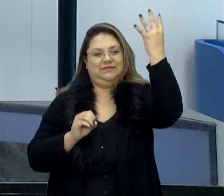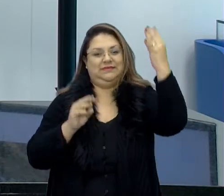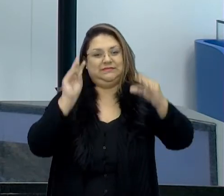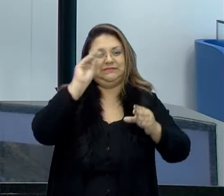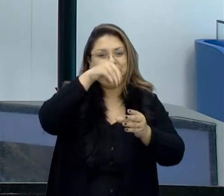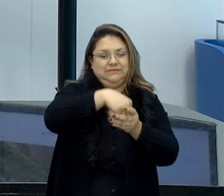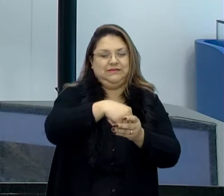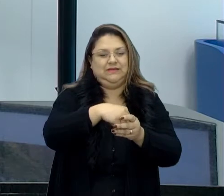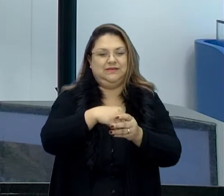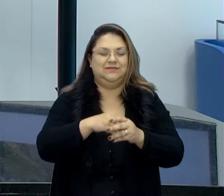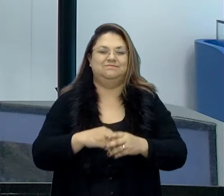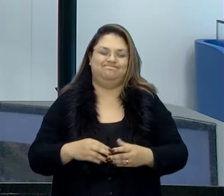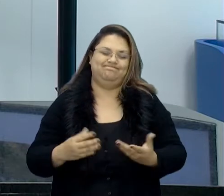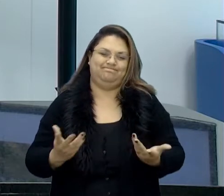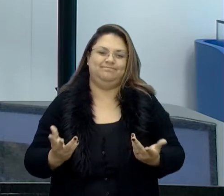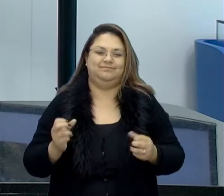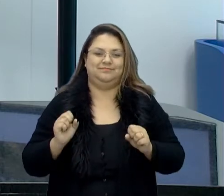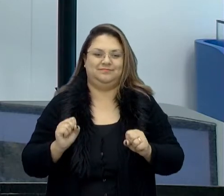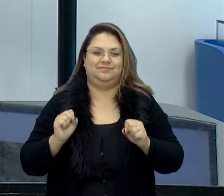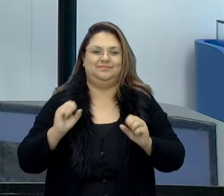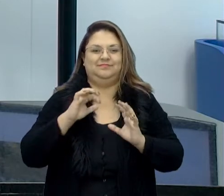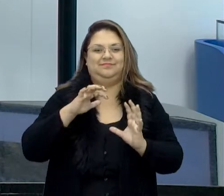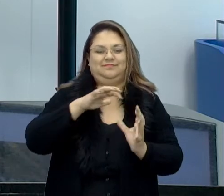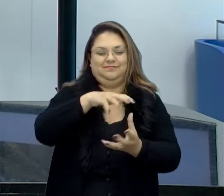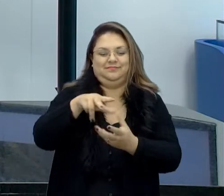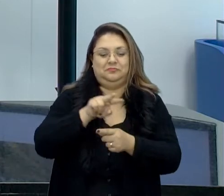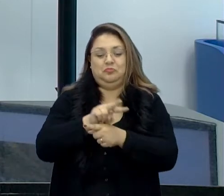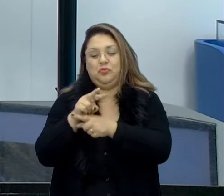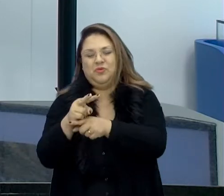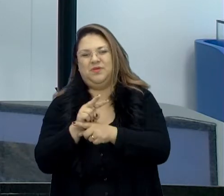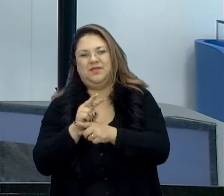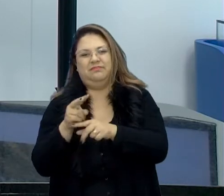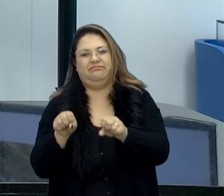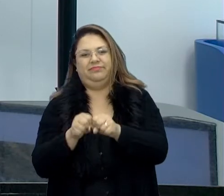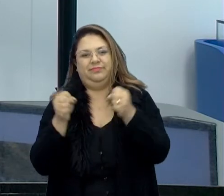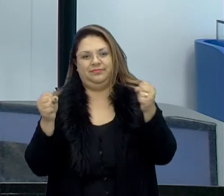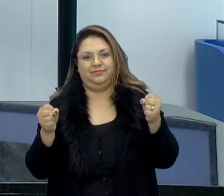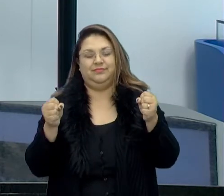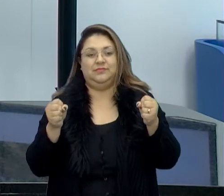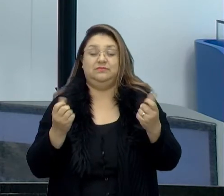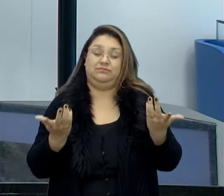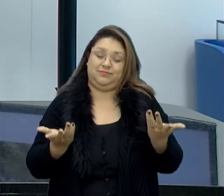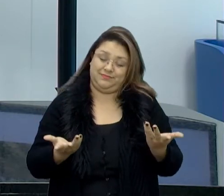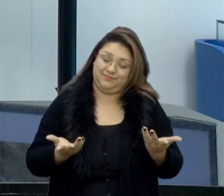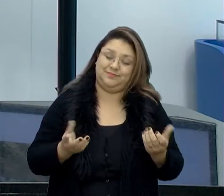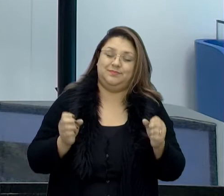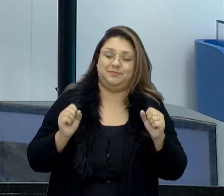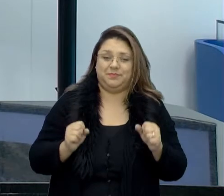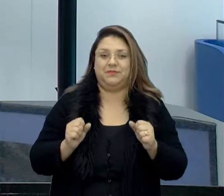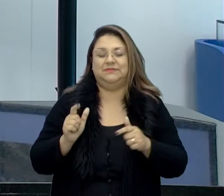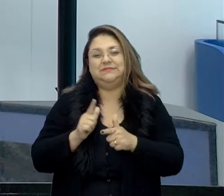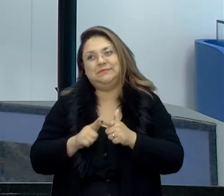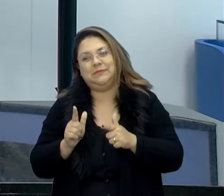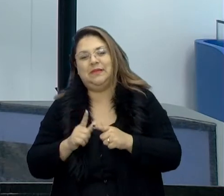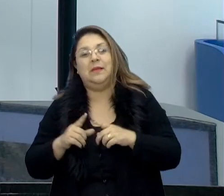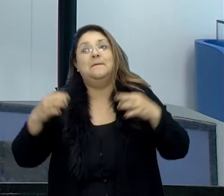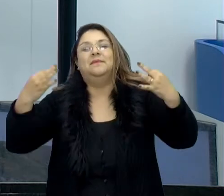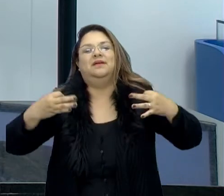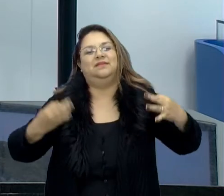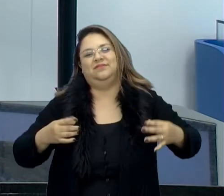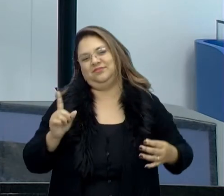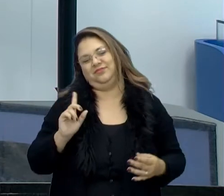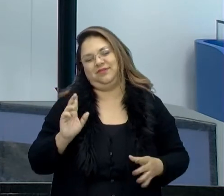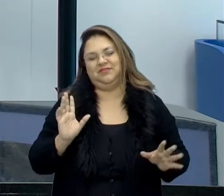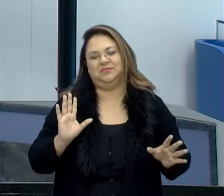ali do efeito estufa. Infelizmente não tem como ser o impacto zero, né, gerar impacto zero. A vantagem de uma usina